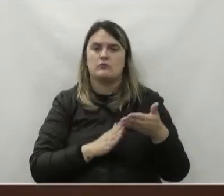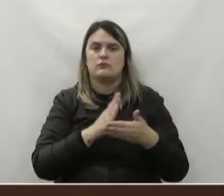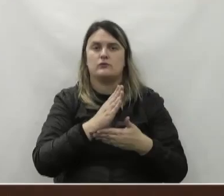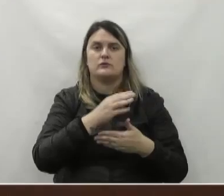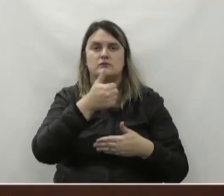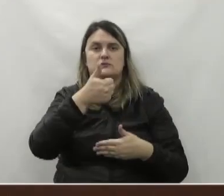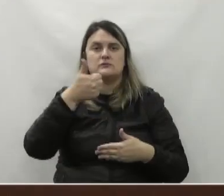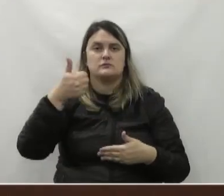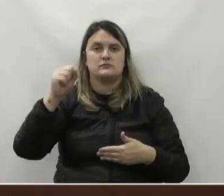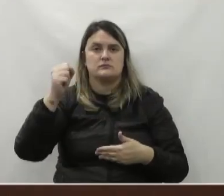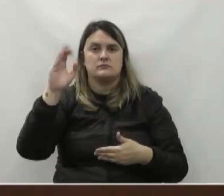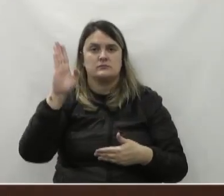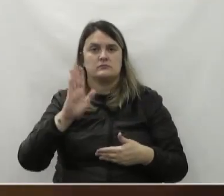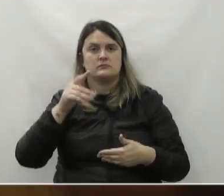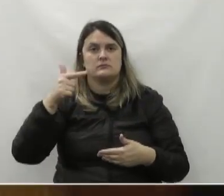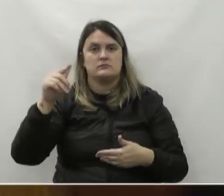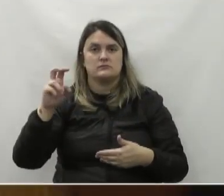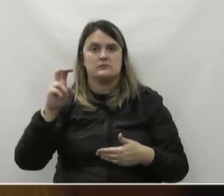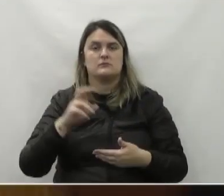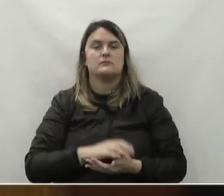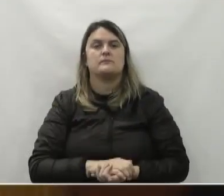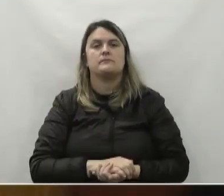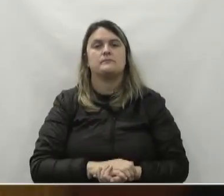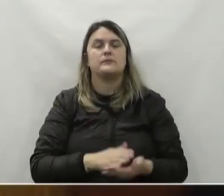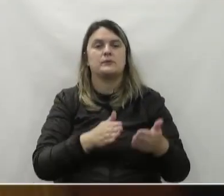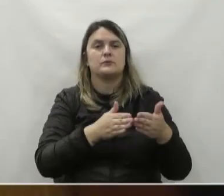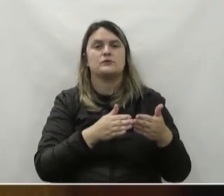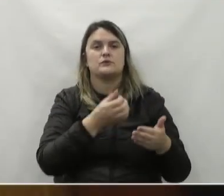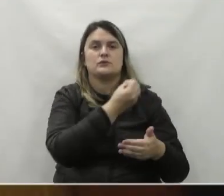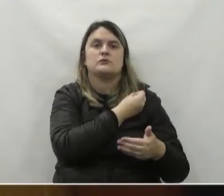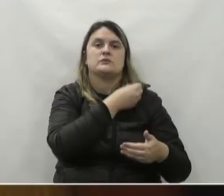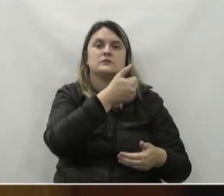número 118/2025. Requerimento no